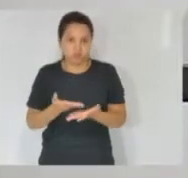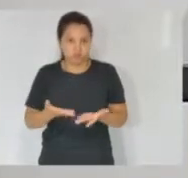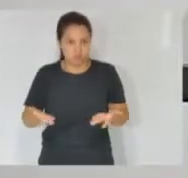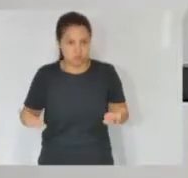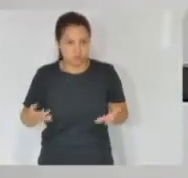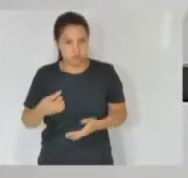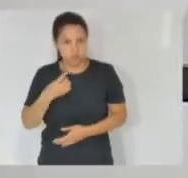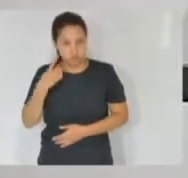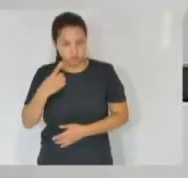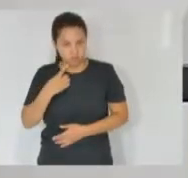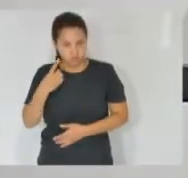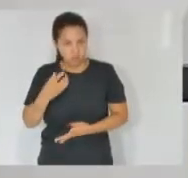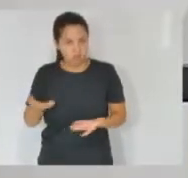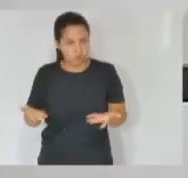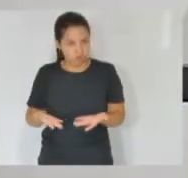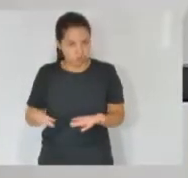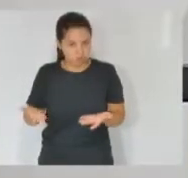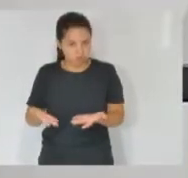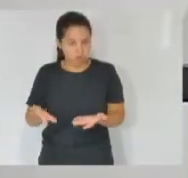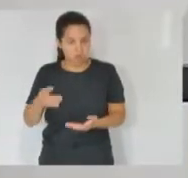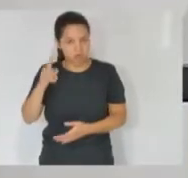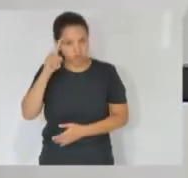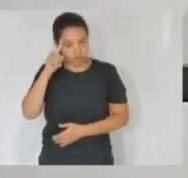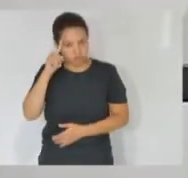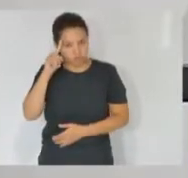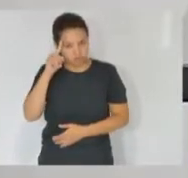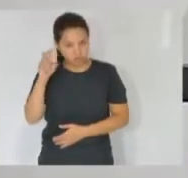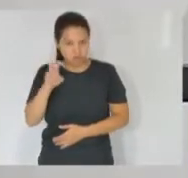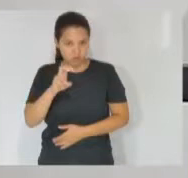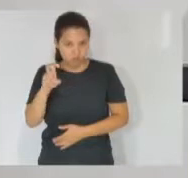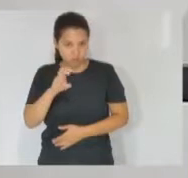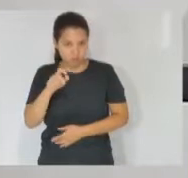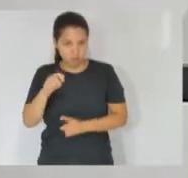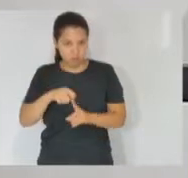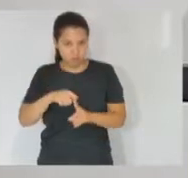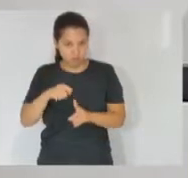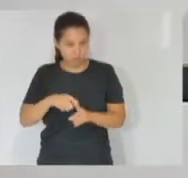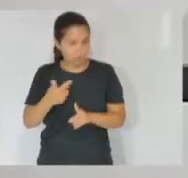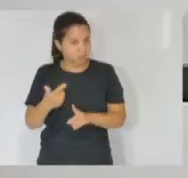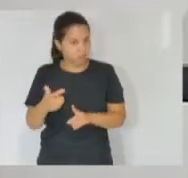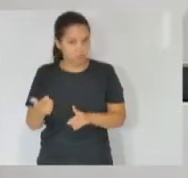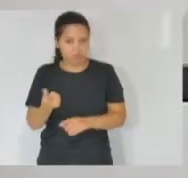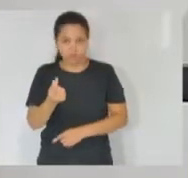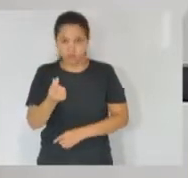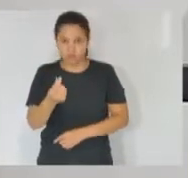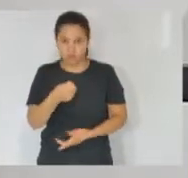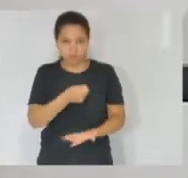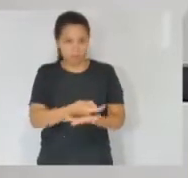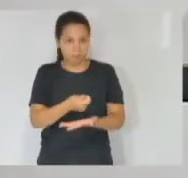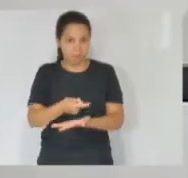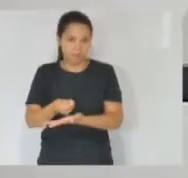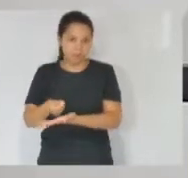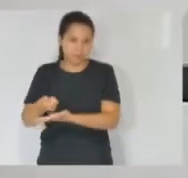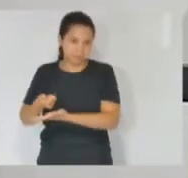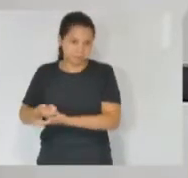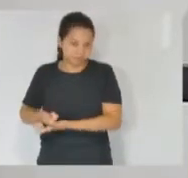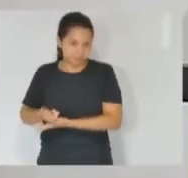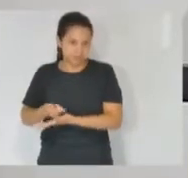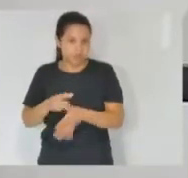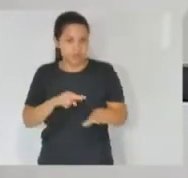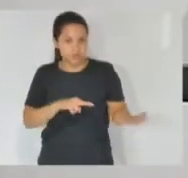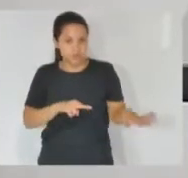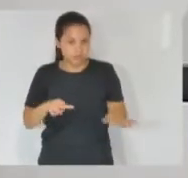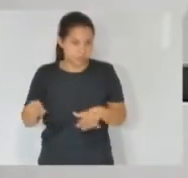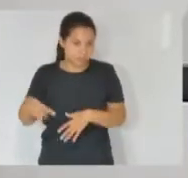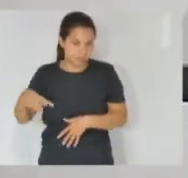dia útil desse mês, infelizmente, não tem dinheiro para fazer a folha de pagamento. E, na semana passada, nossos vereadores fizeram